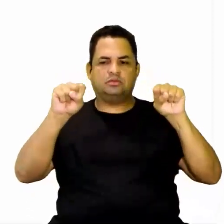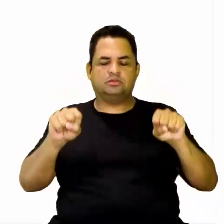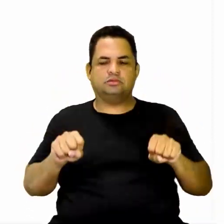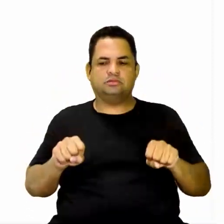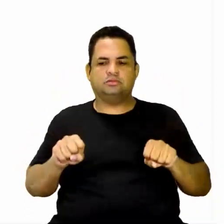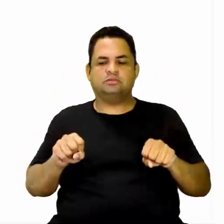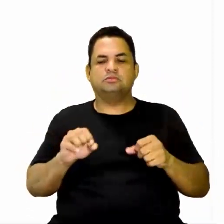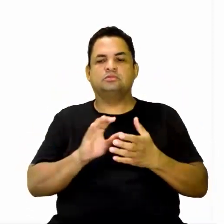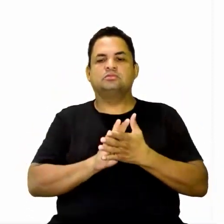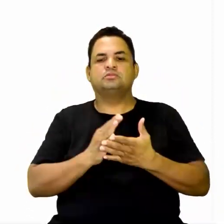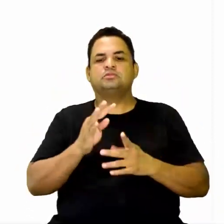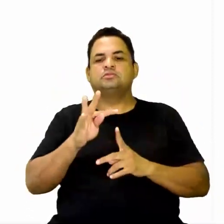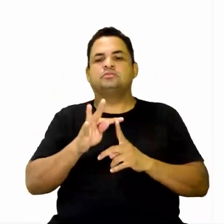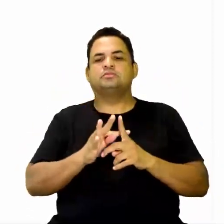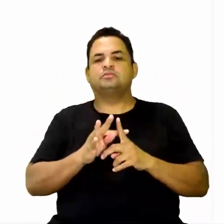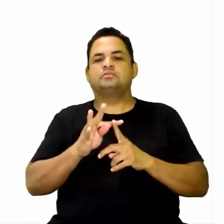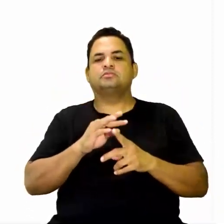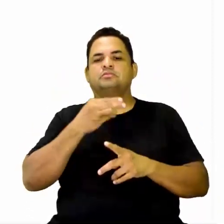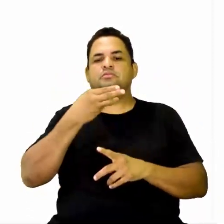de